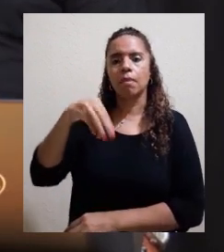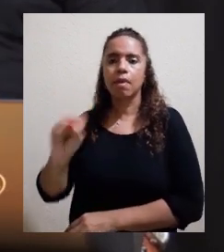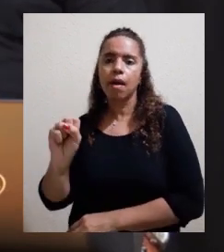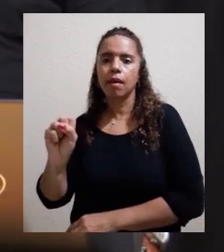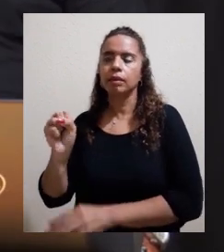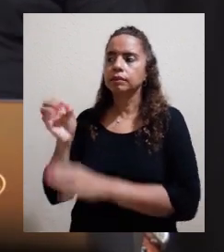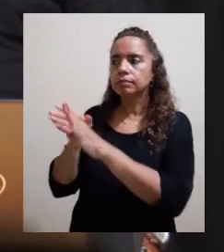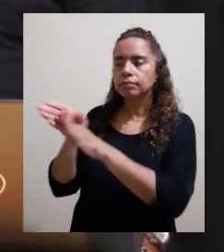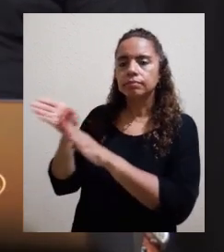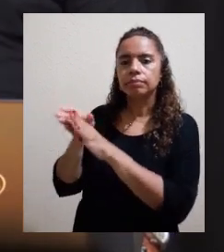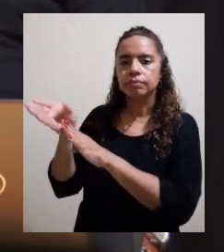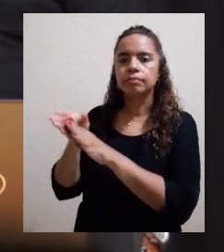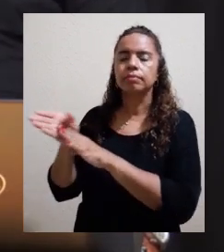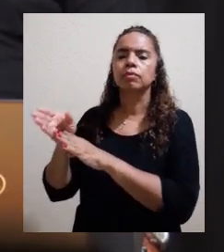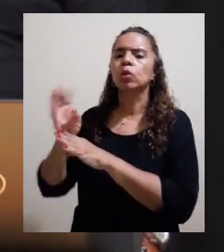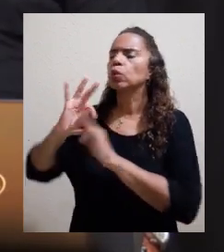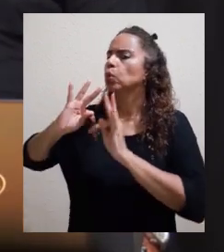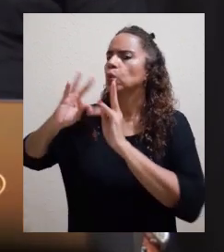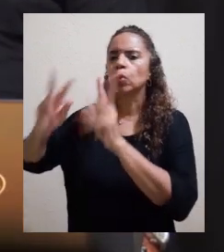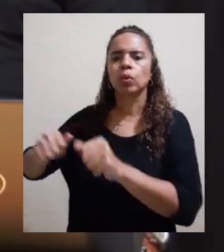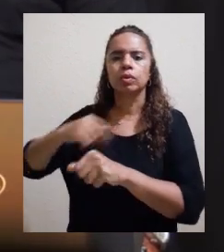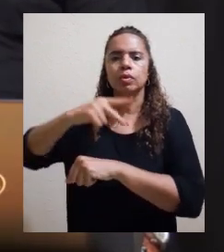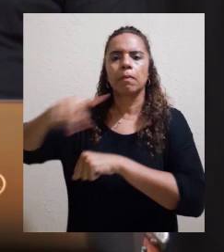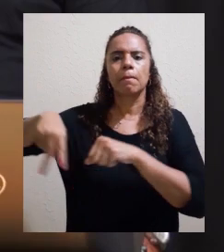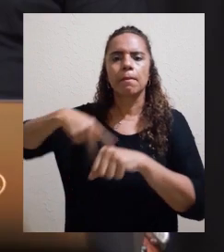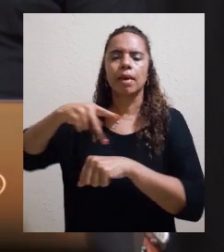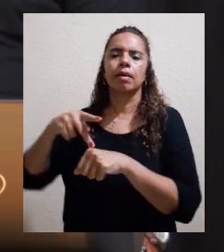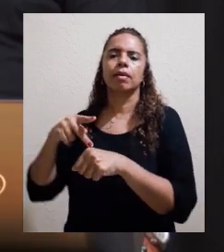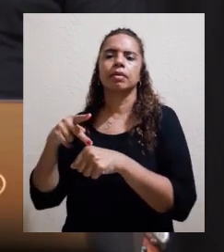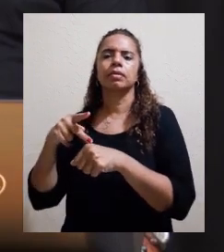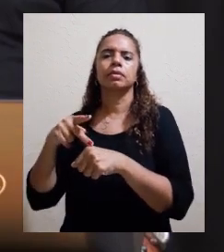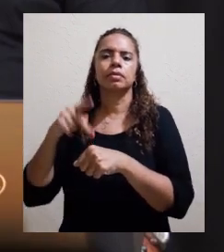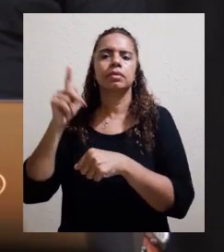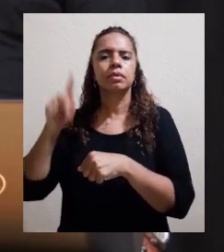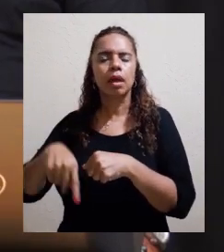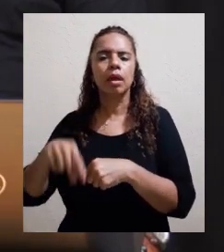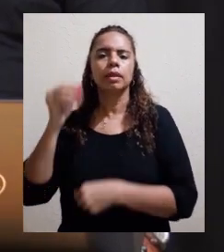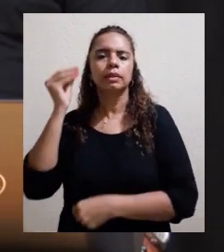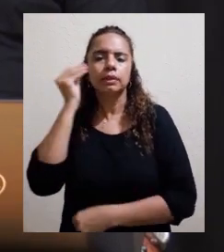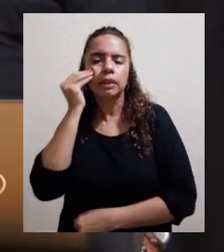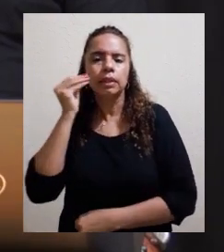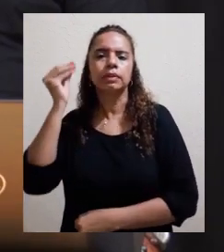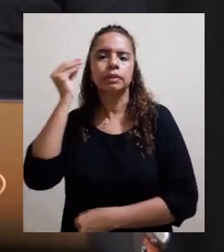pegou e está recomendando para os países todos, né? Test